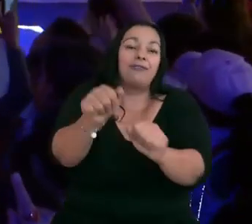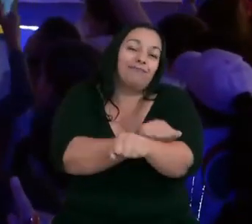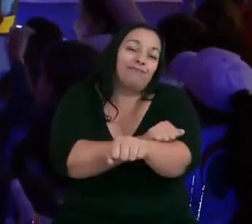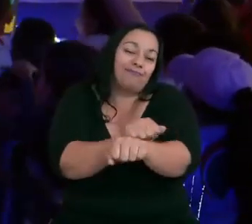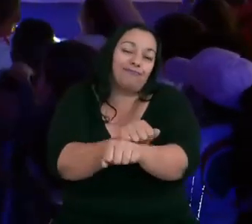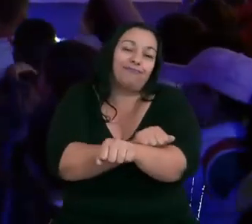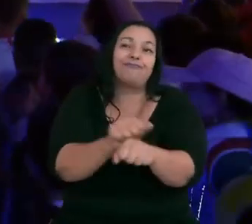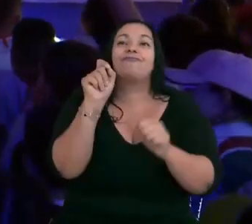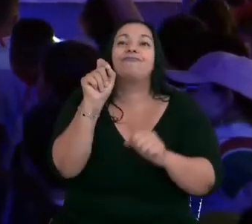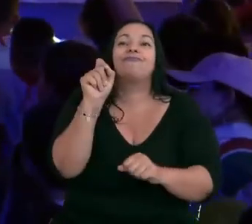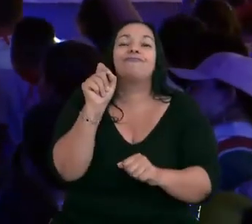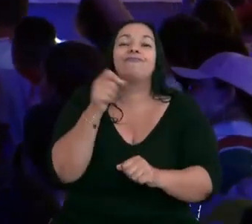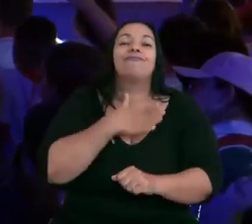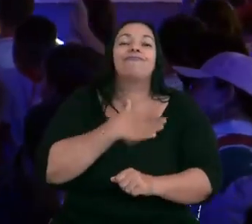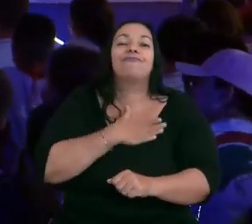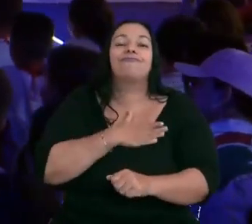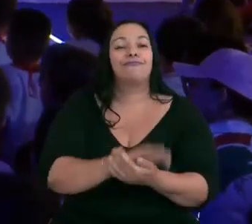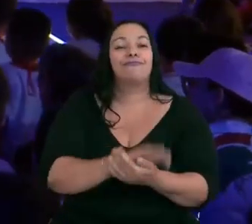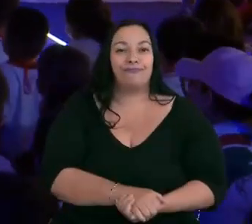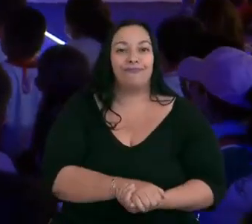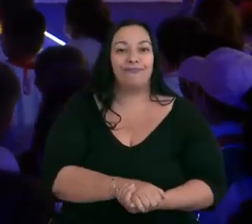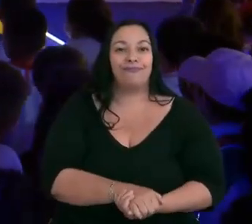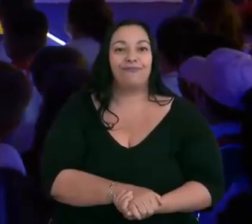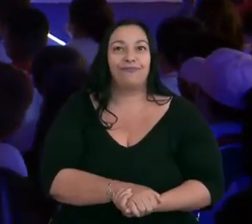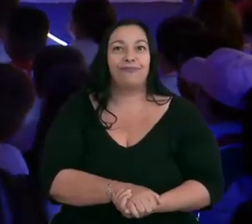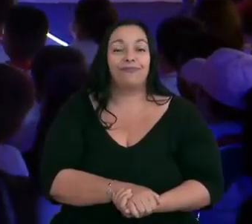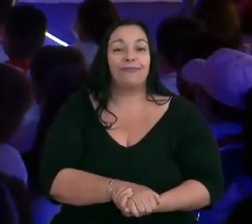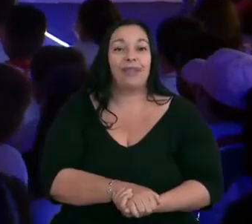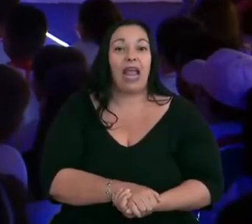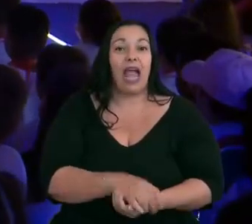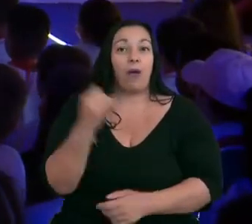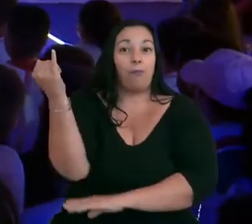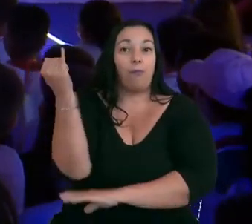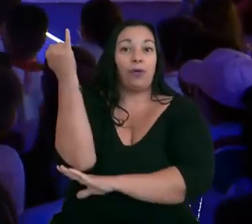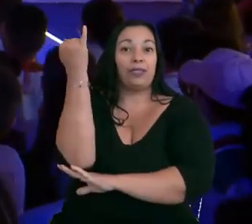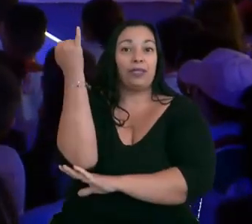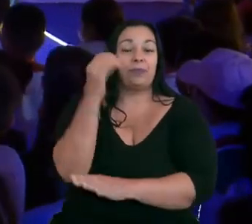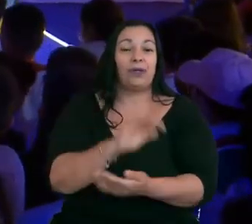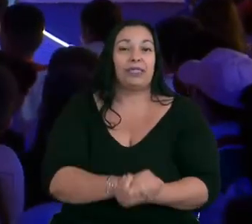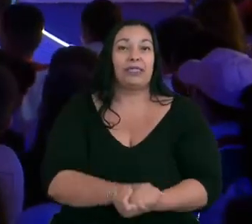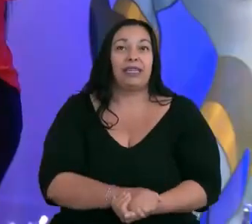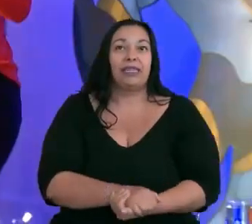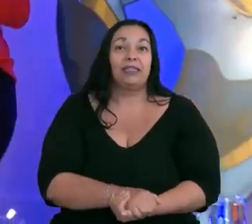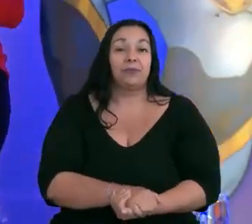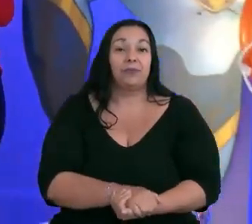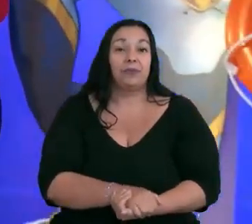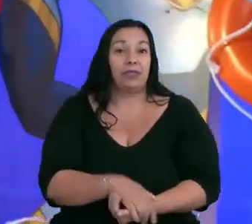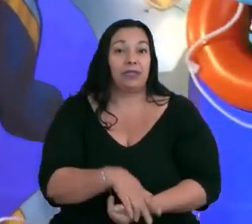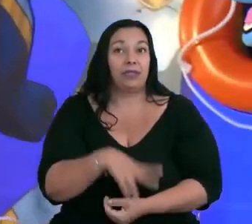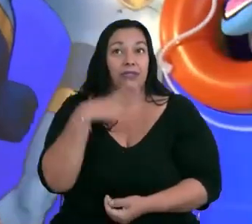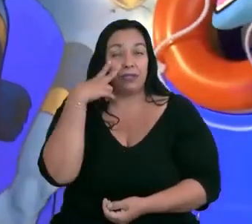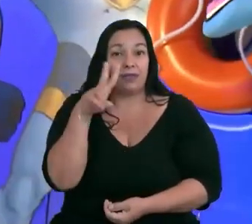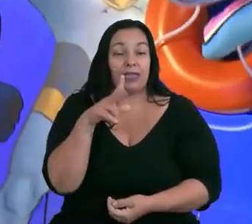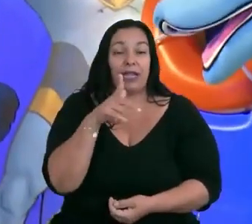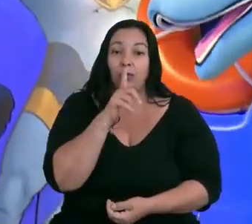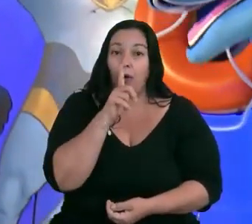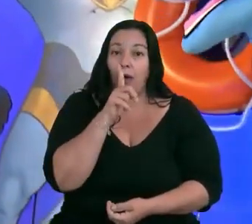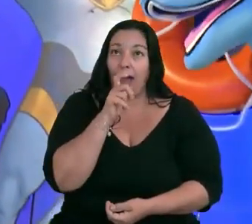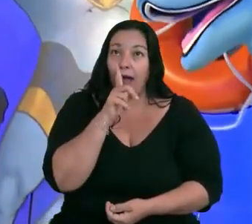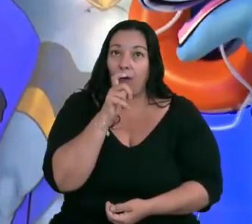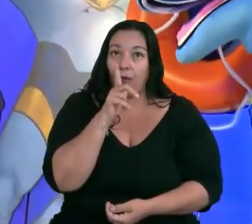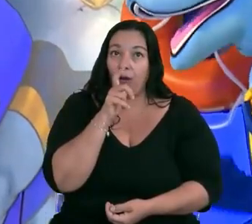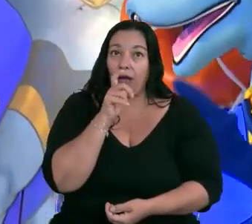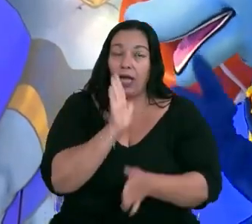É? Pois é, mas é muito importante quando a gente estiver lidando com água, estar